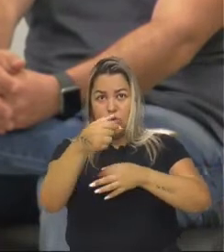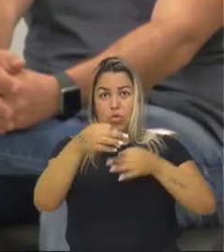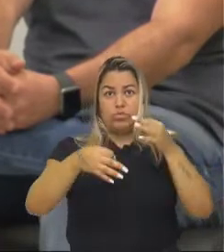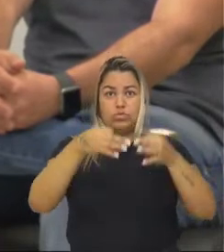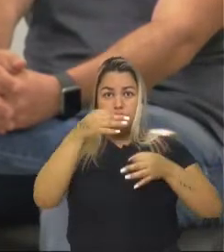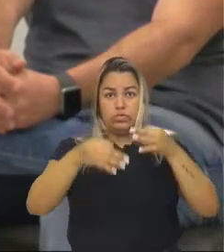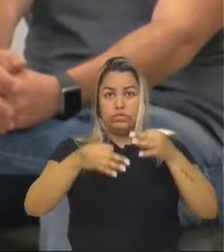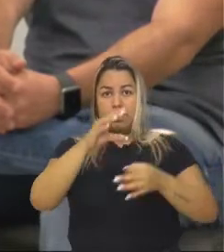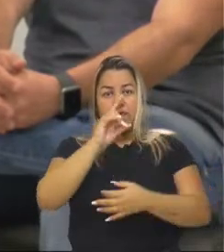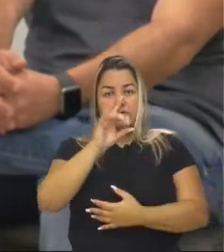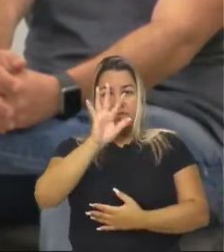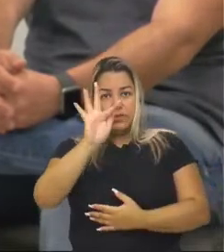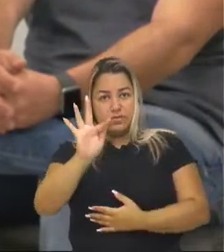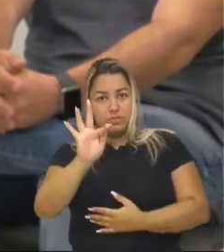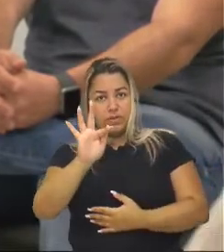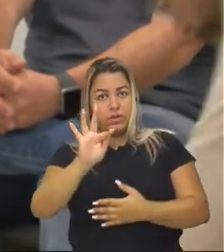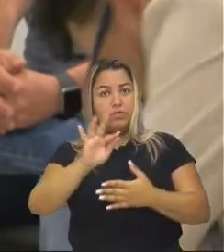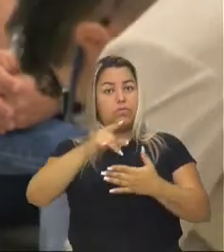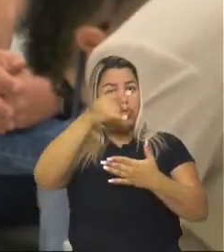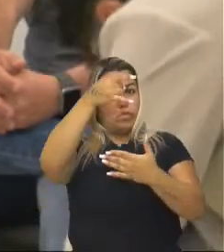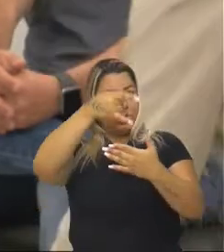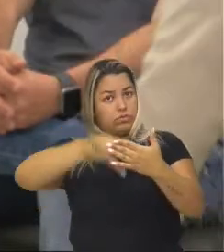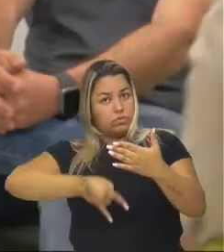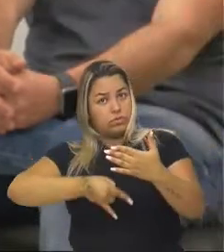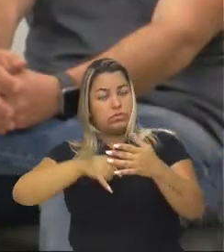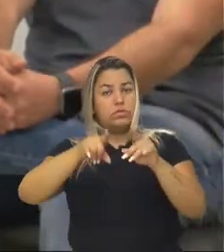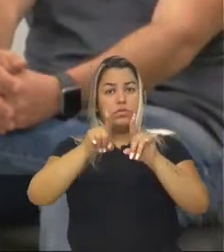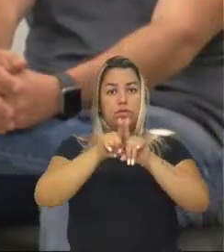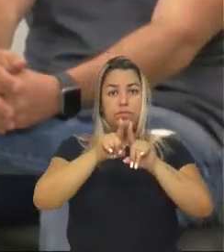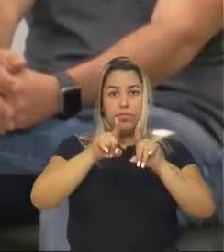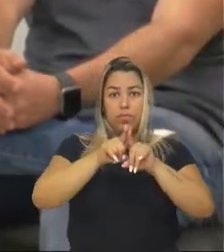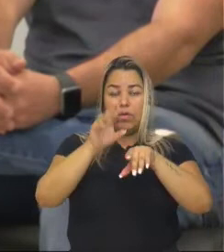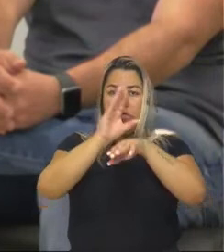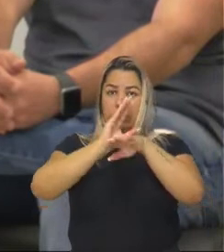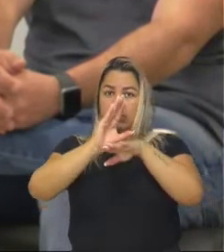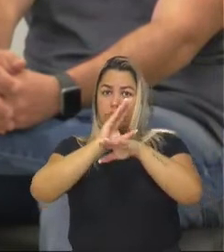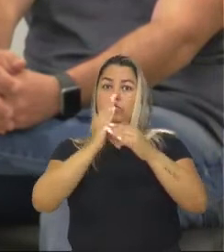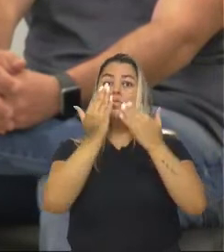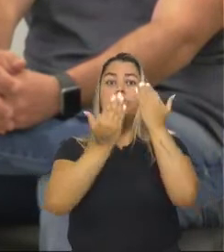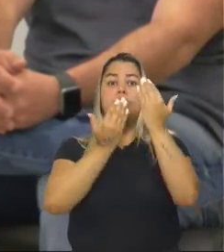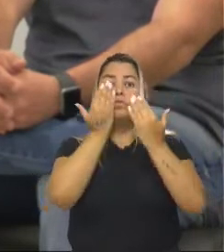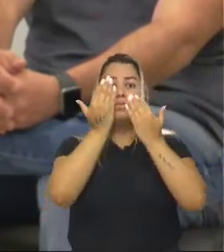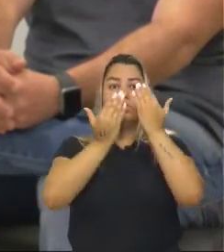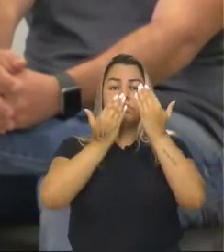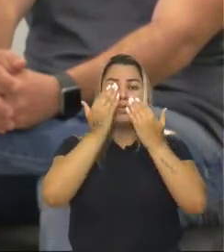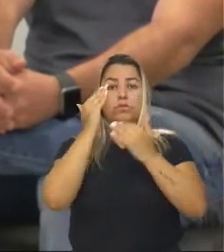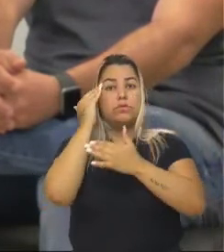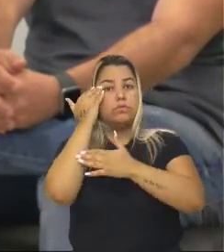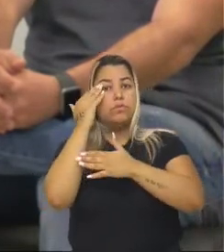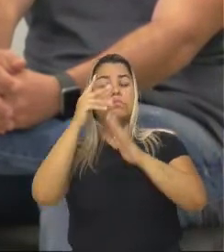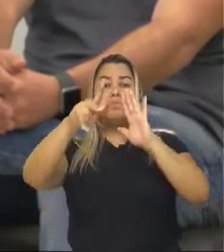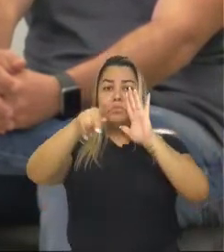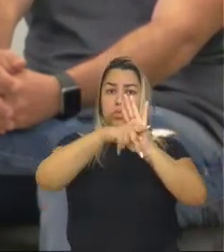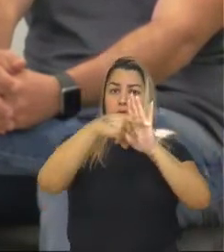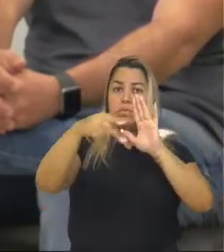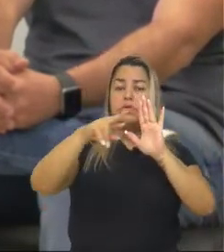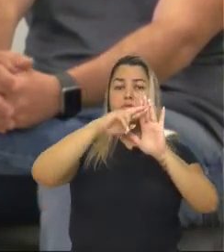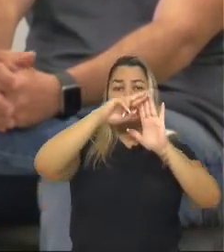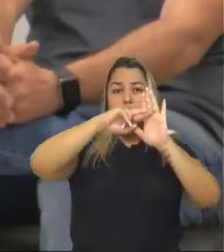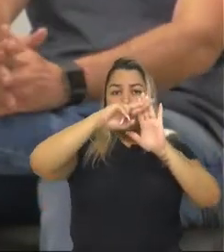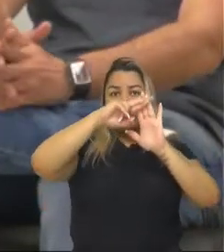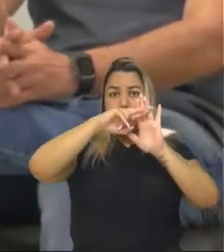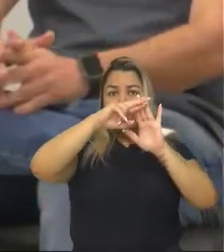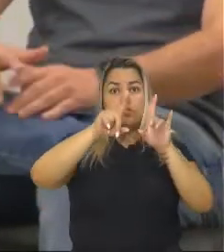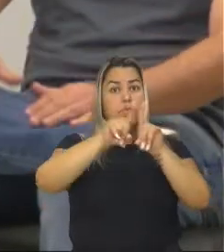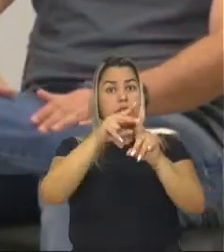Federal, por uma liminar, determinou que o Conselho Federal de Psicologia interpretasse a sua própria resolução de modo a